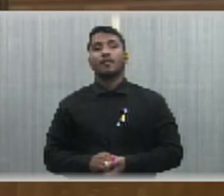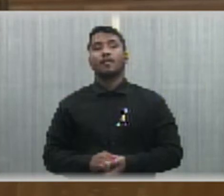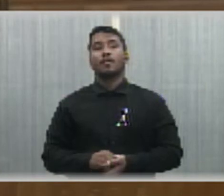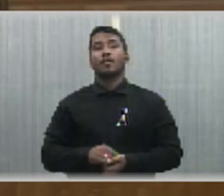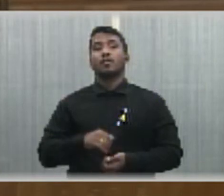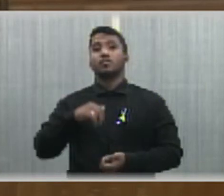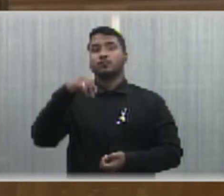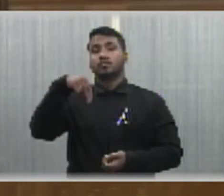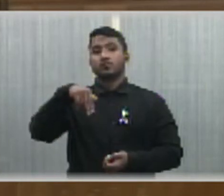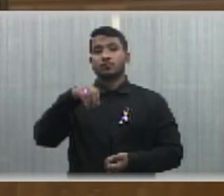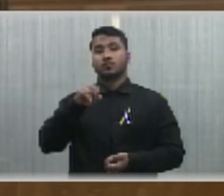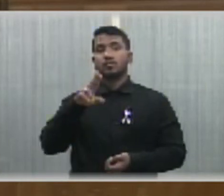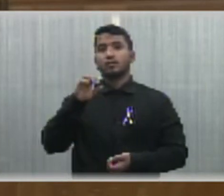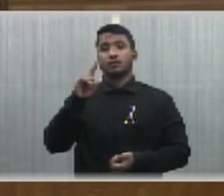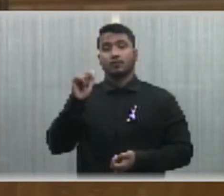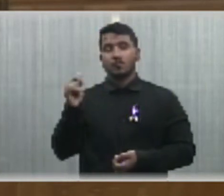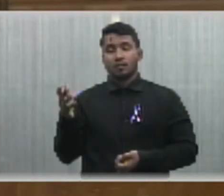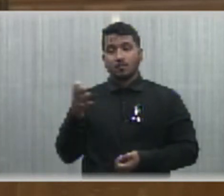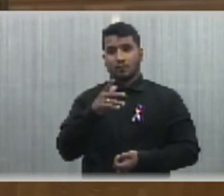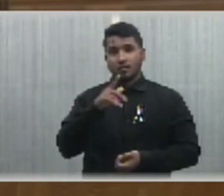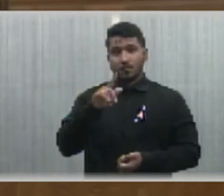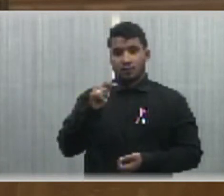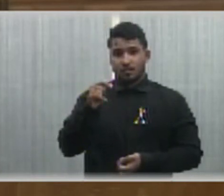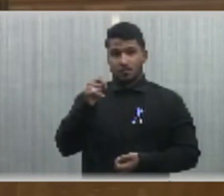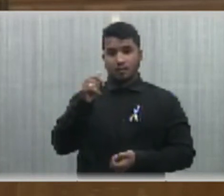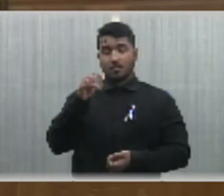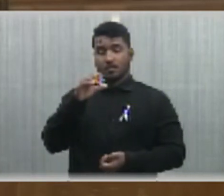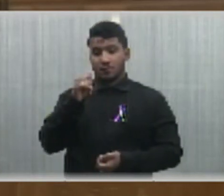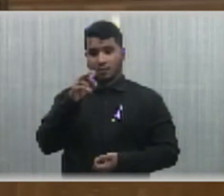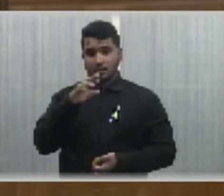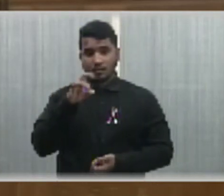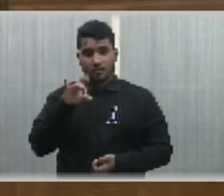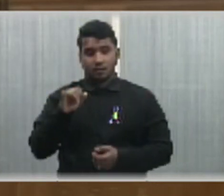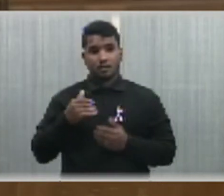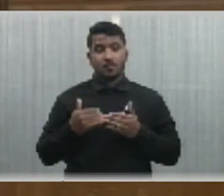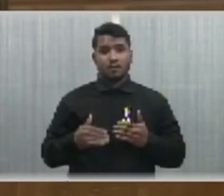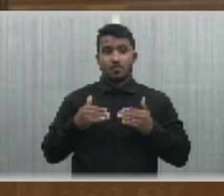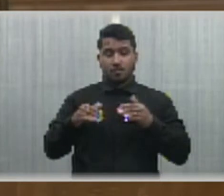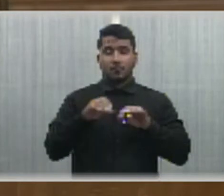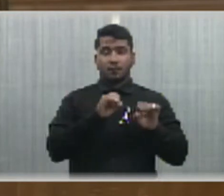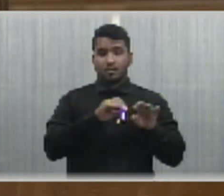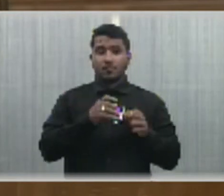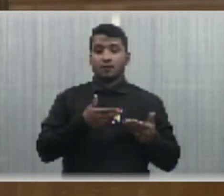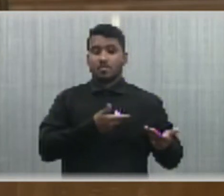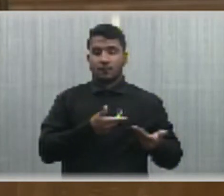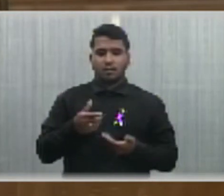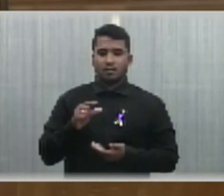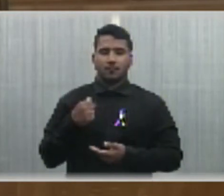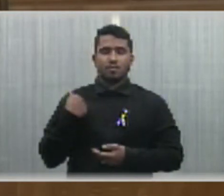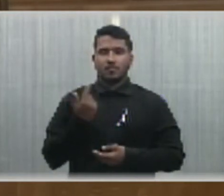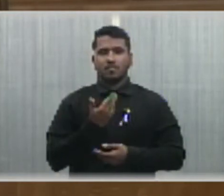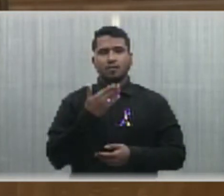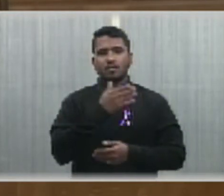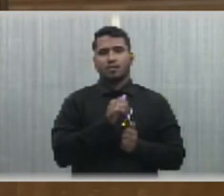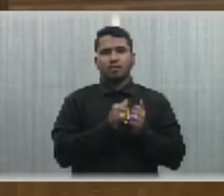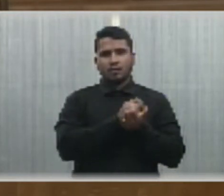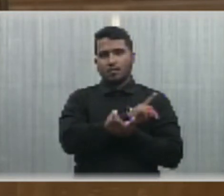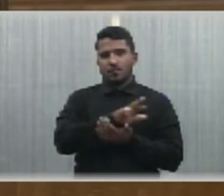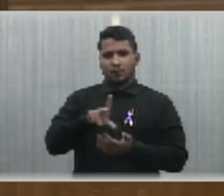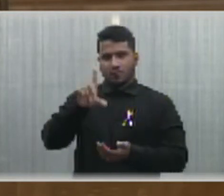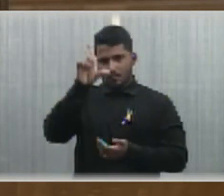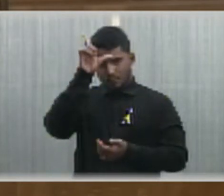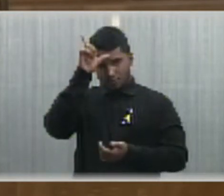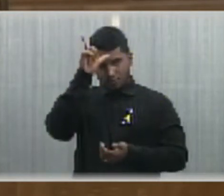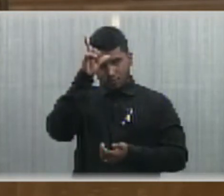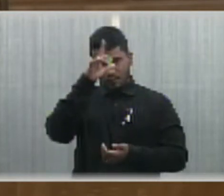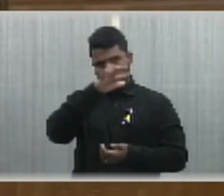Cardoso, secretário municipal de educação, que nos recebeu agora há pouco, junto com várias lideranças ali